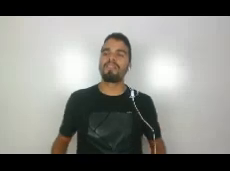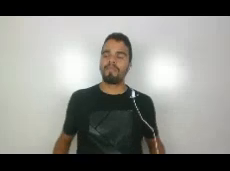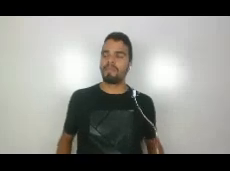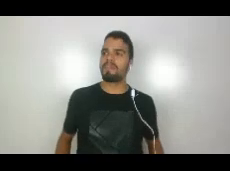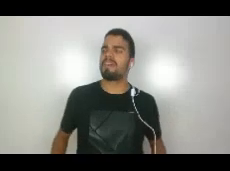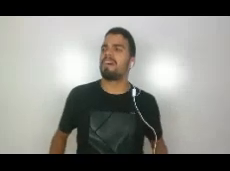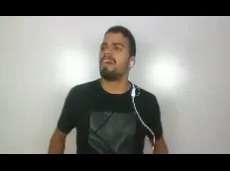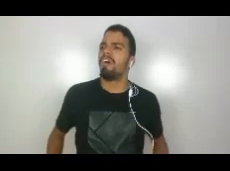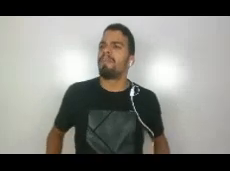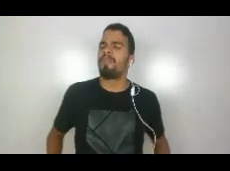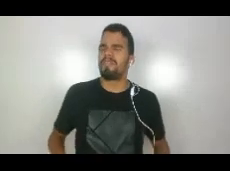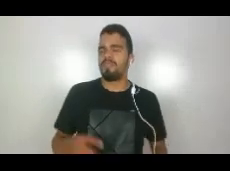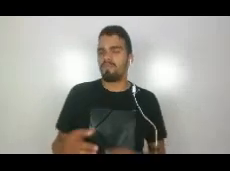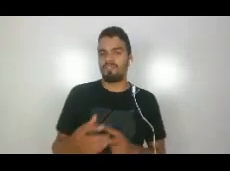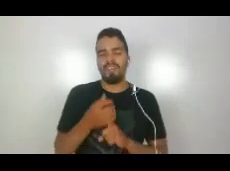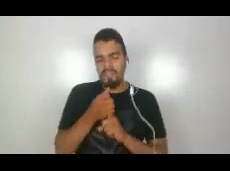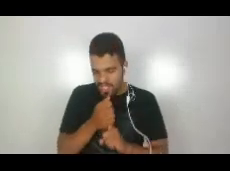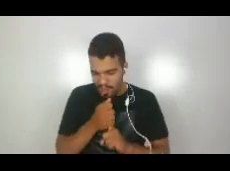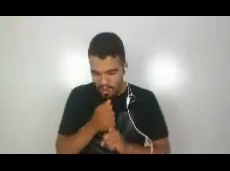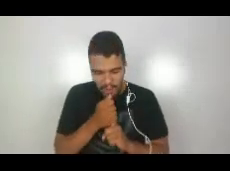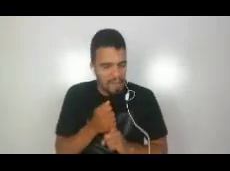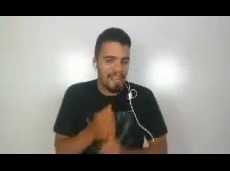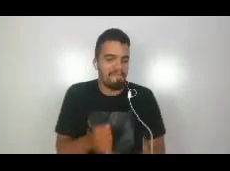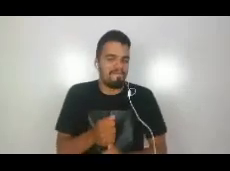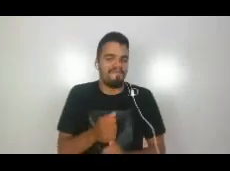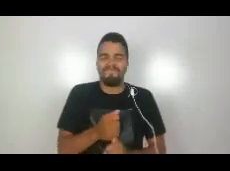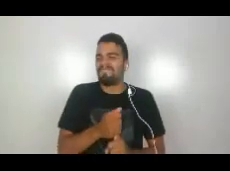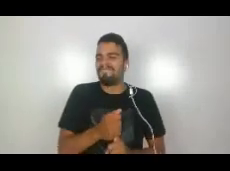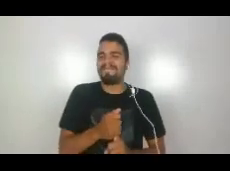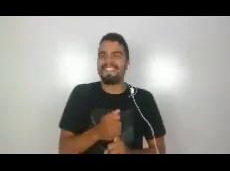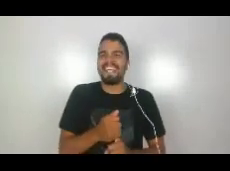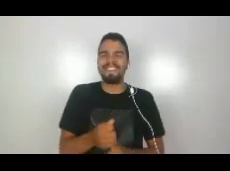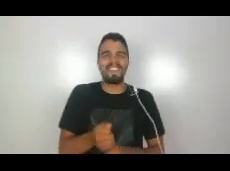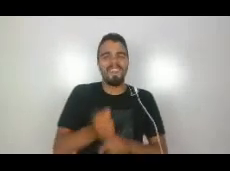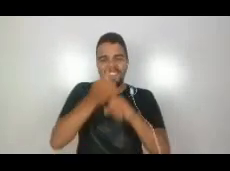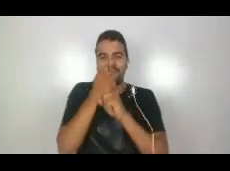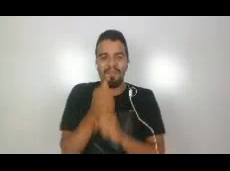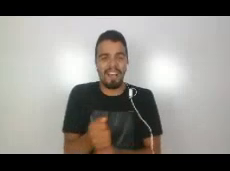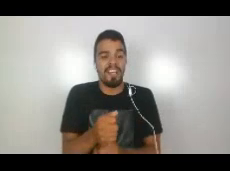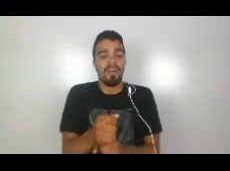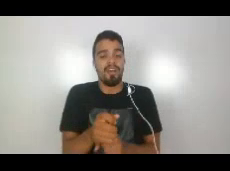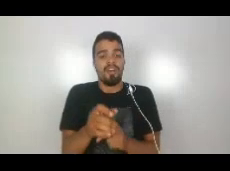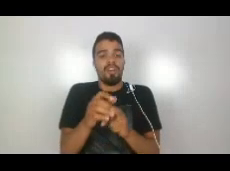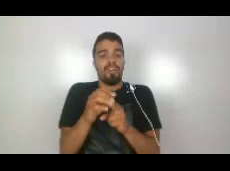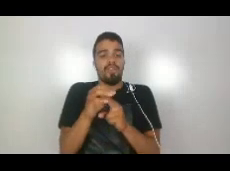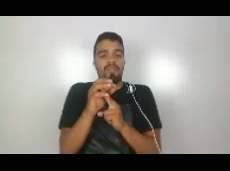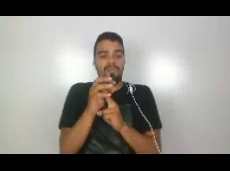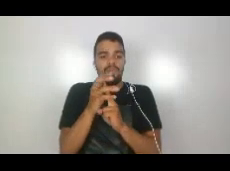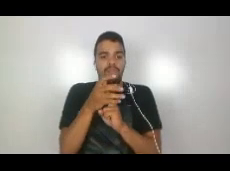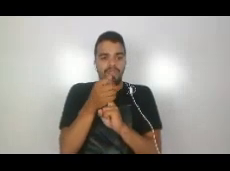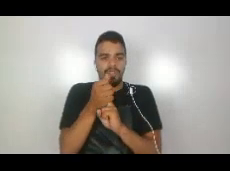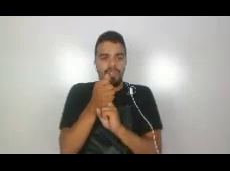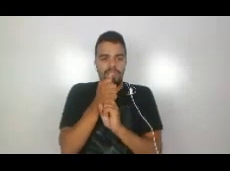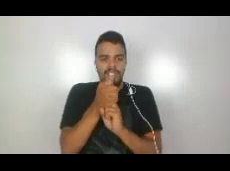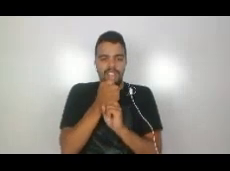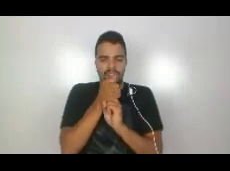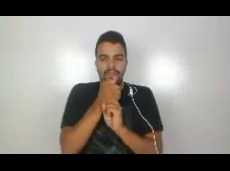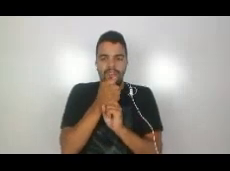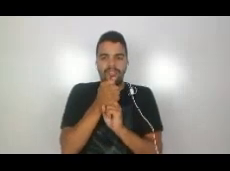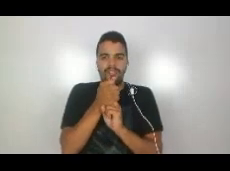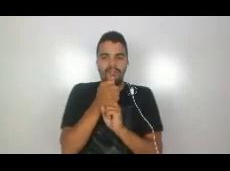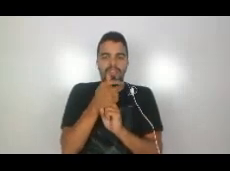Então, o aluno pode pensar, professor, o senhor não ensinou a comprar, né? O senhor não ensinou a comprar, o senhor